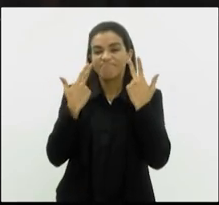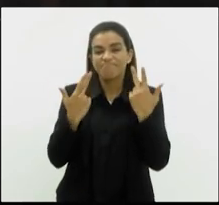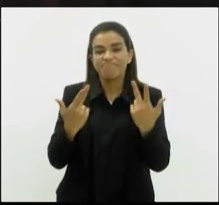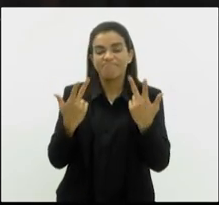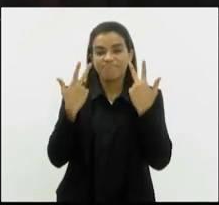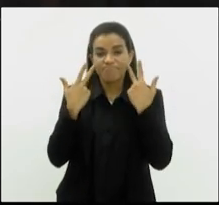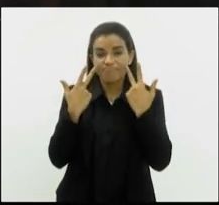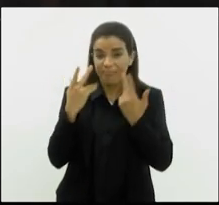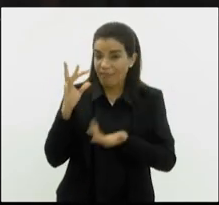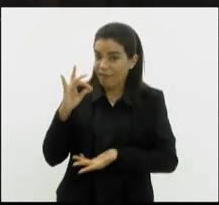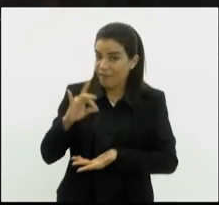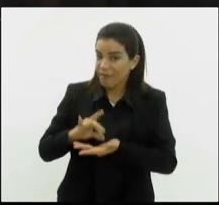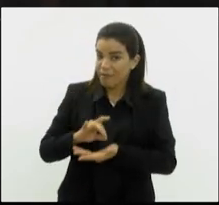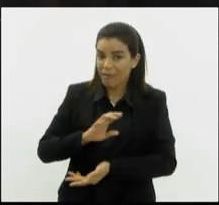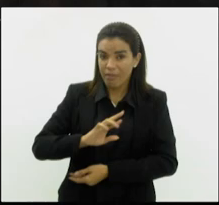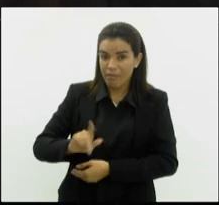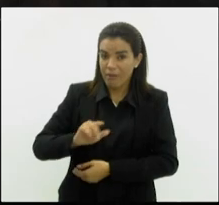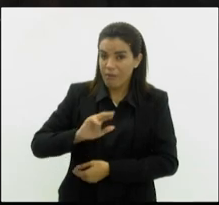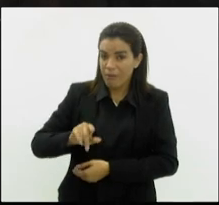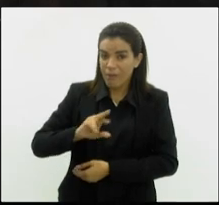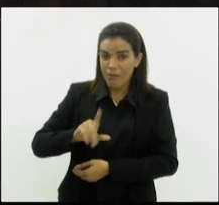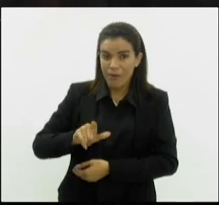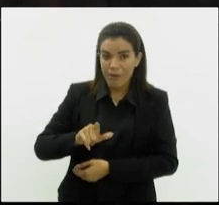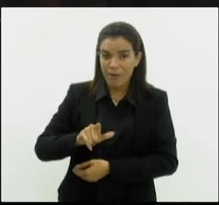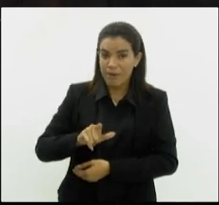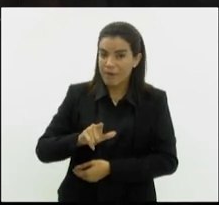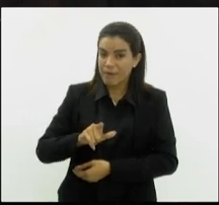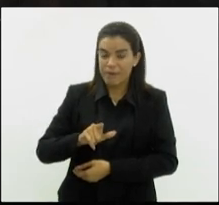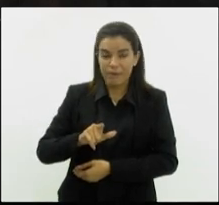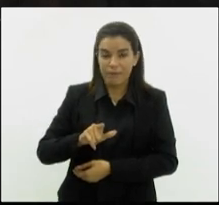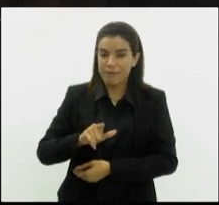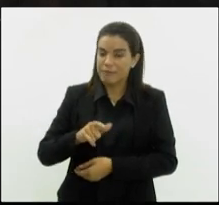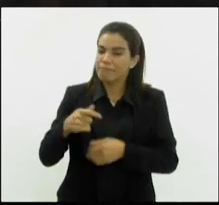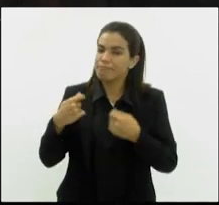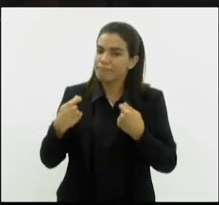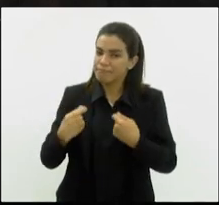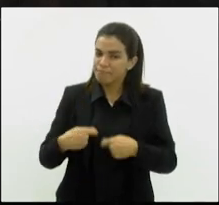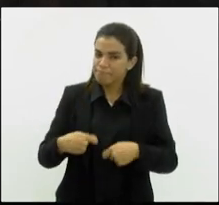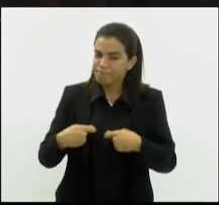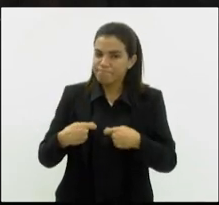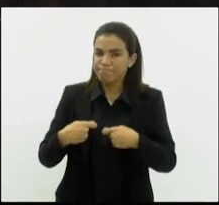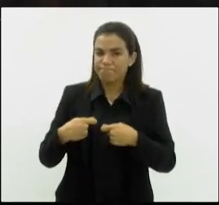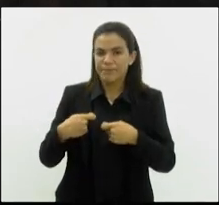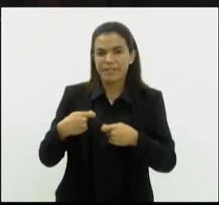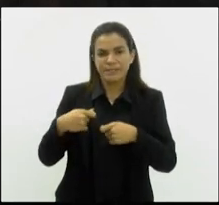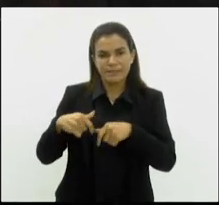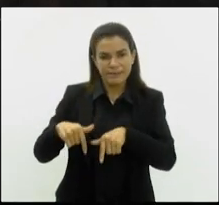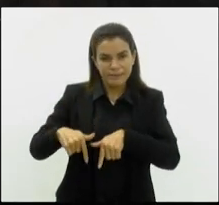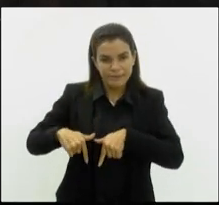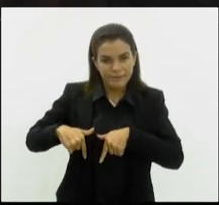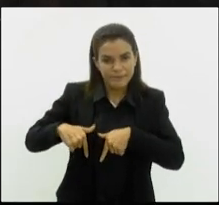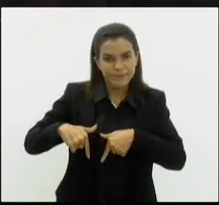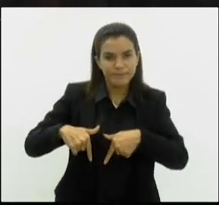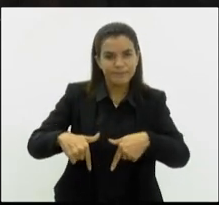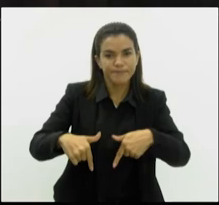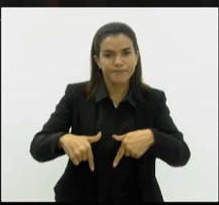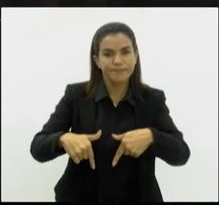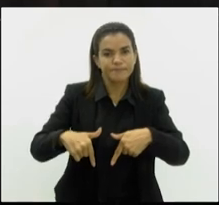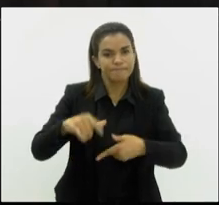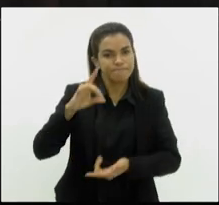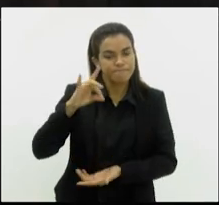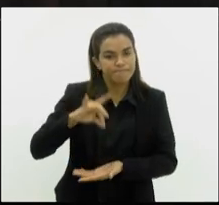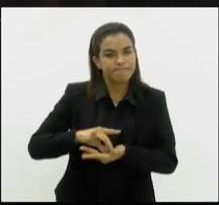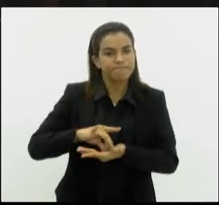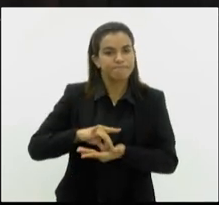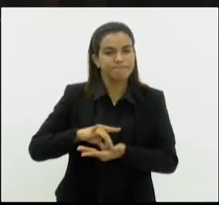é. Não o é. Então, precisa ações concretas de todas as instâncias